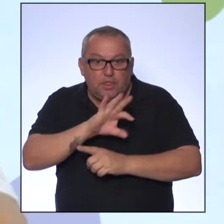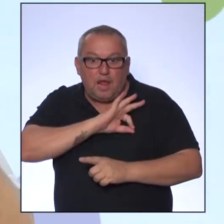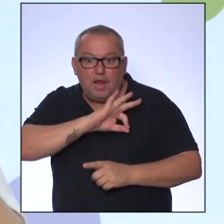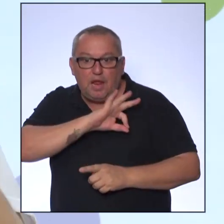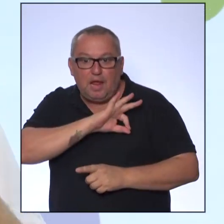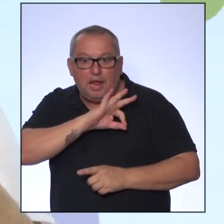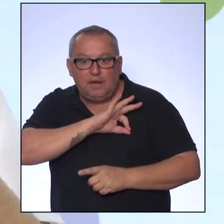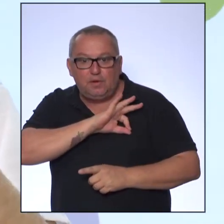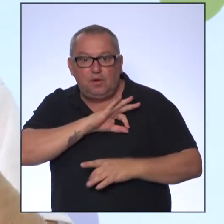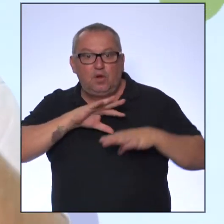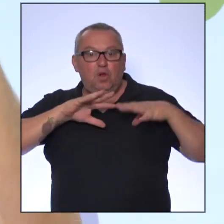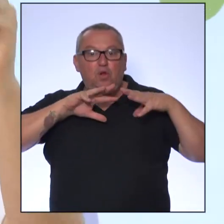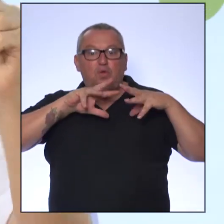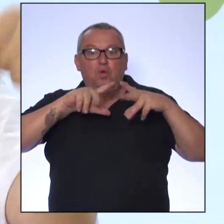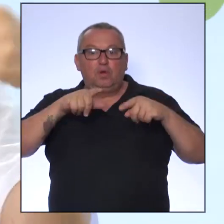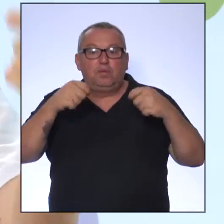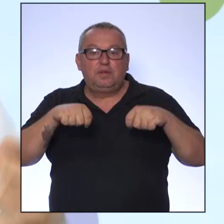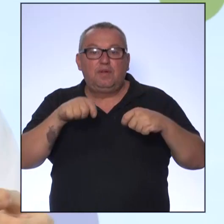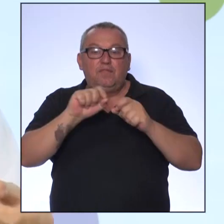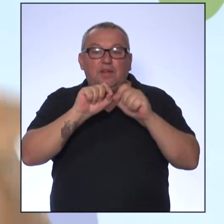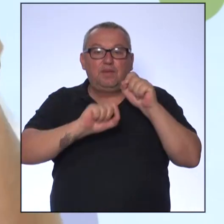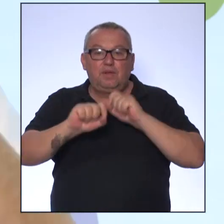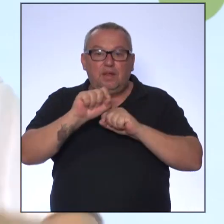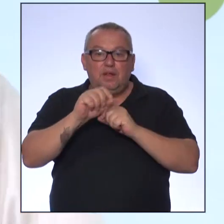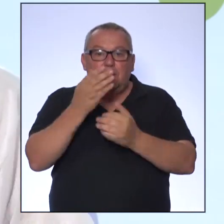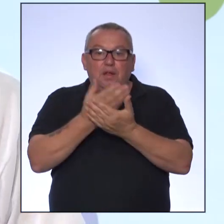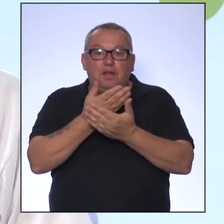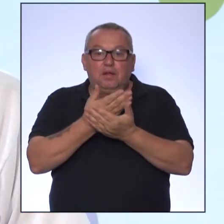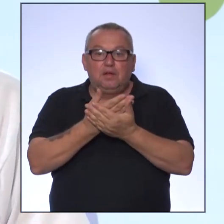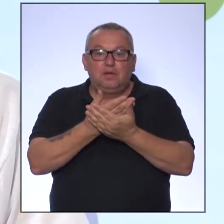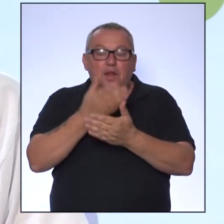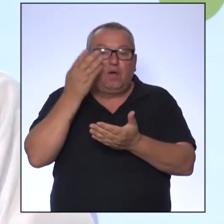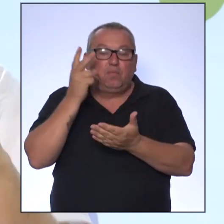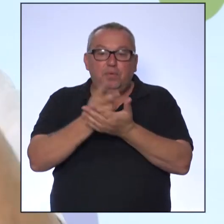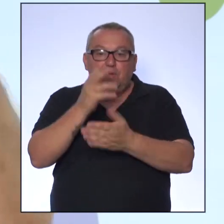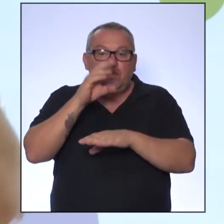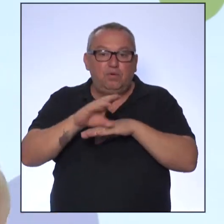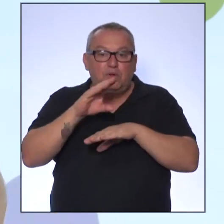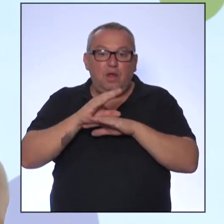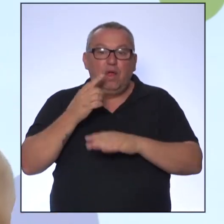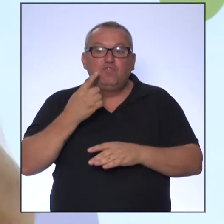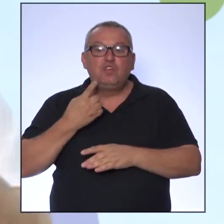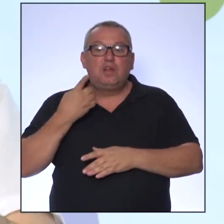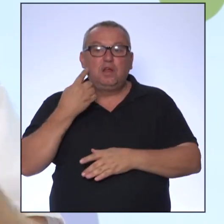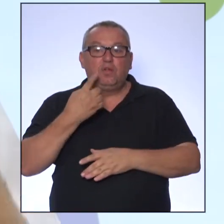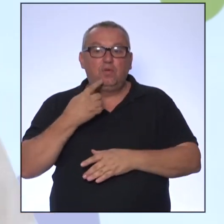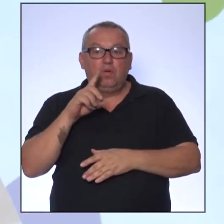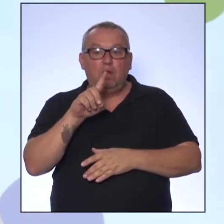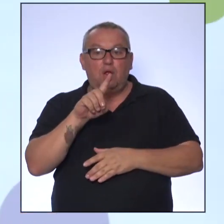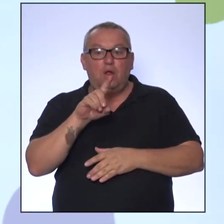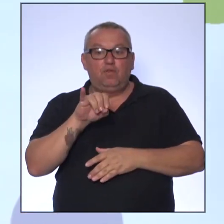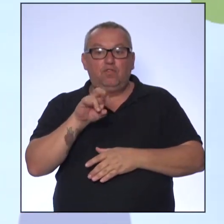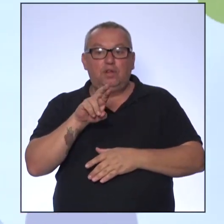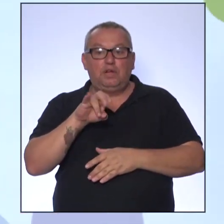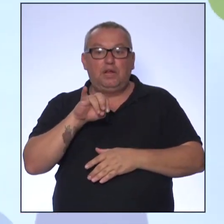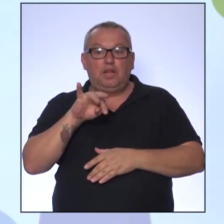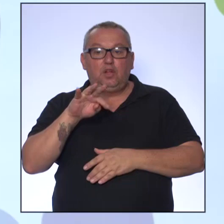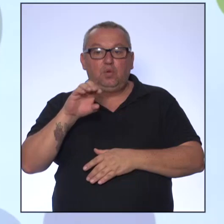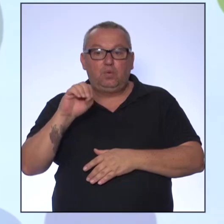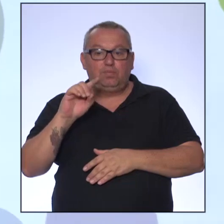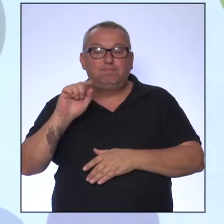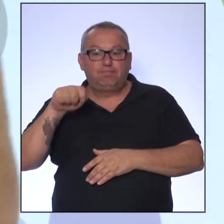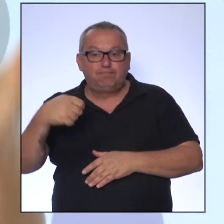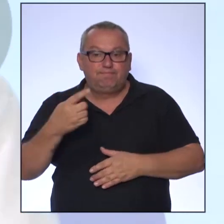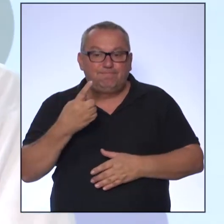delegado, todos eles precisam, como pré-requisito, fazer o mesmo curso, o curso de Direito. Então, veja, é importante